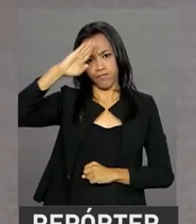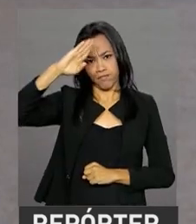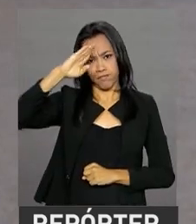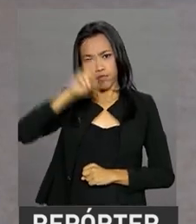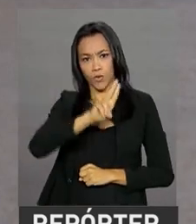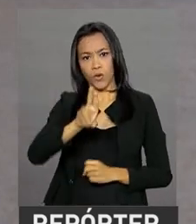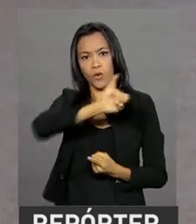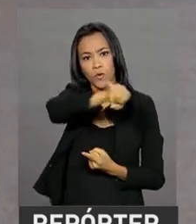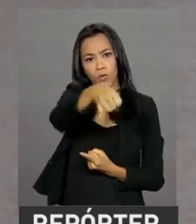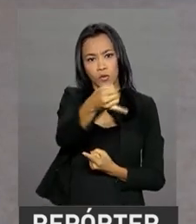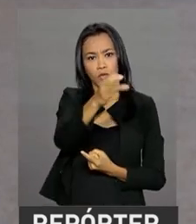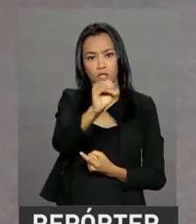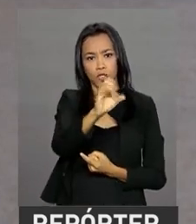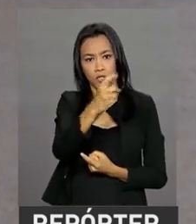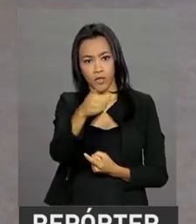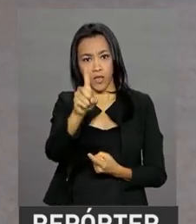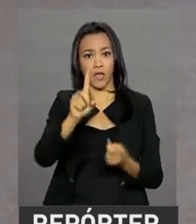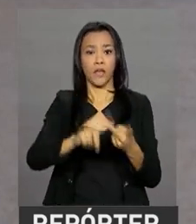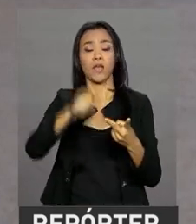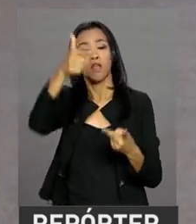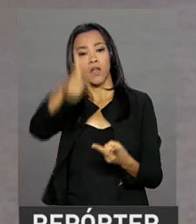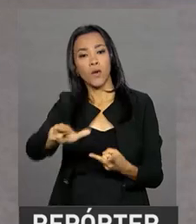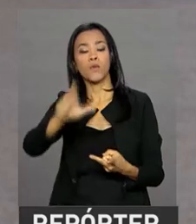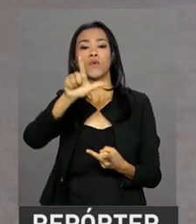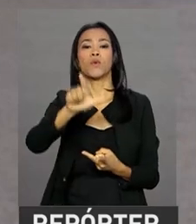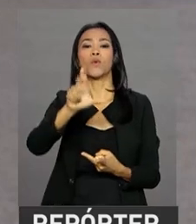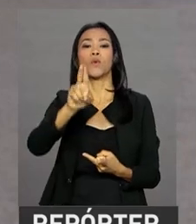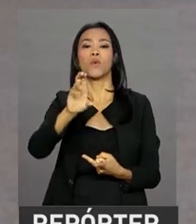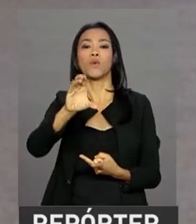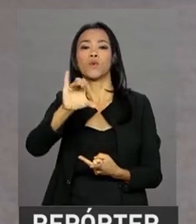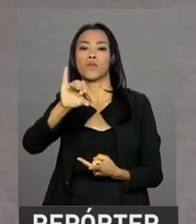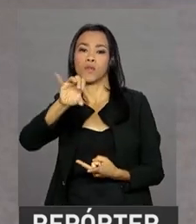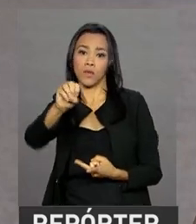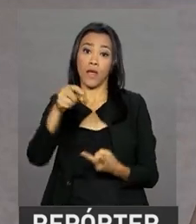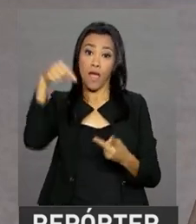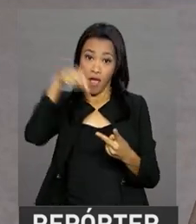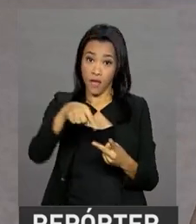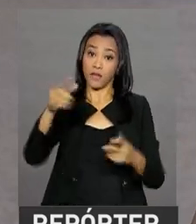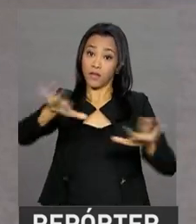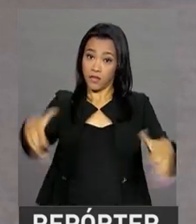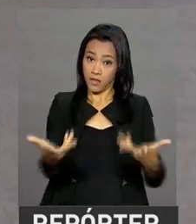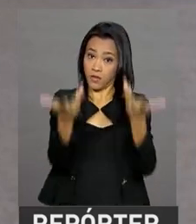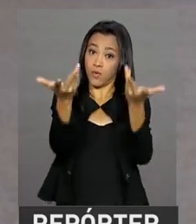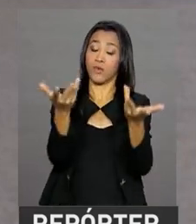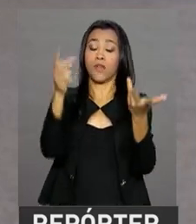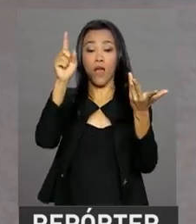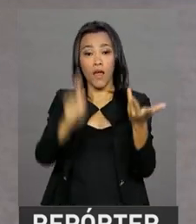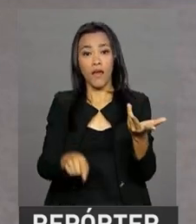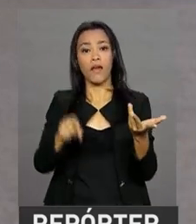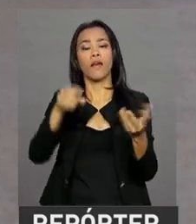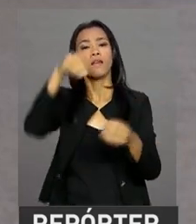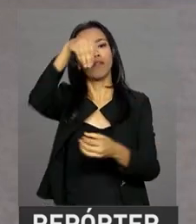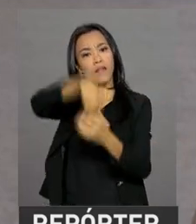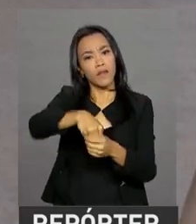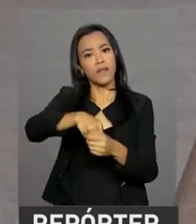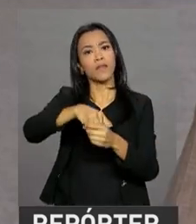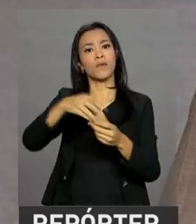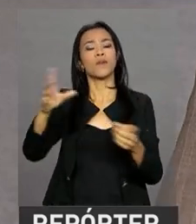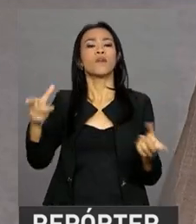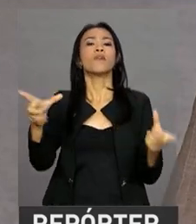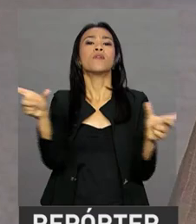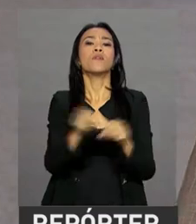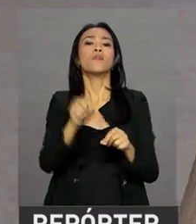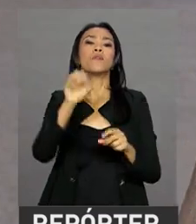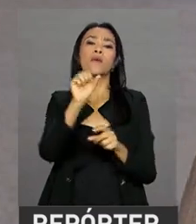Ferreira e o general de Exército Lúcio Mário de Barros Góes. Essa cerimônia acontece em uma cerimônia na sede do STM,